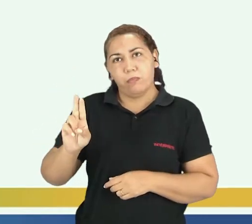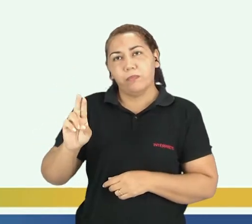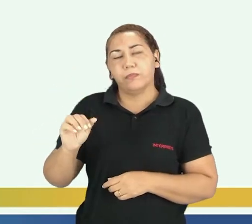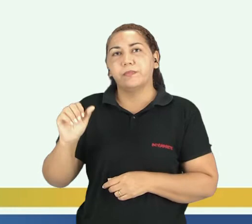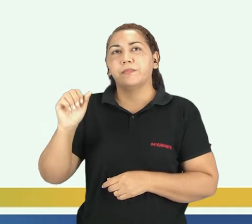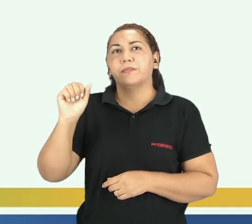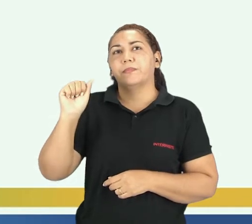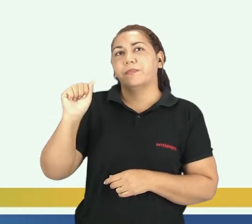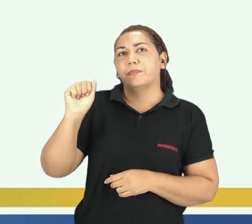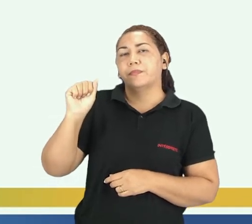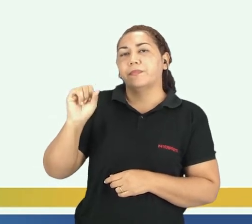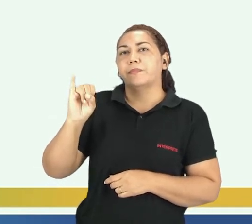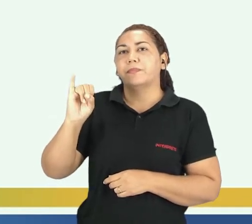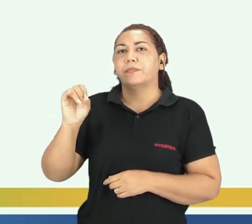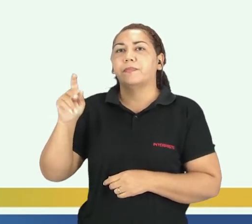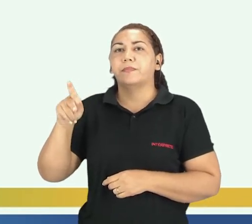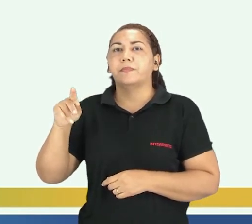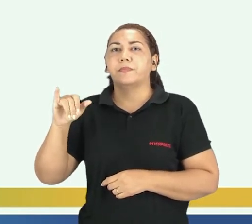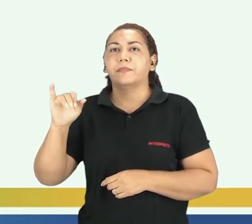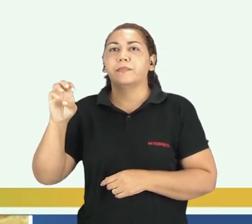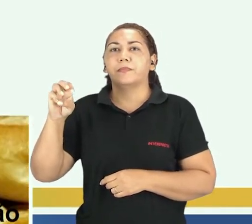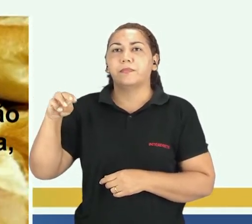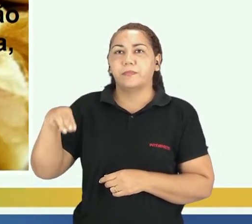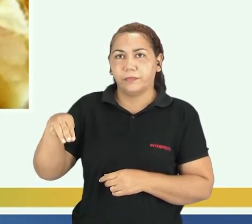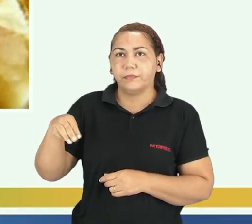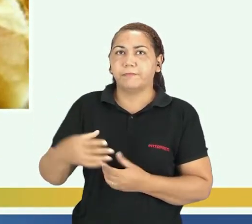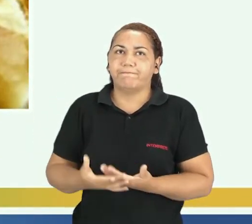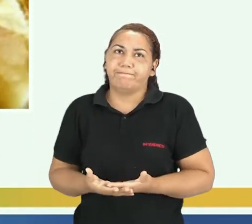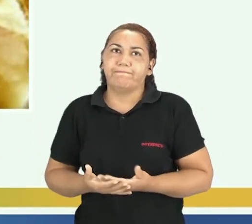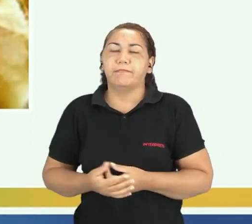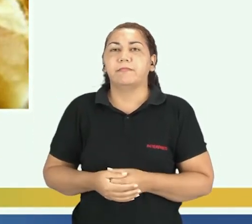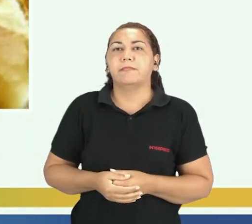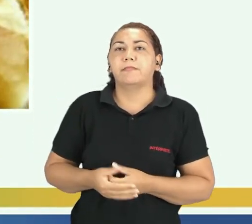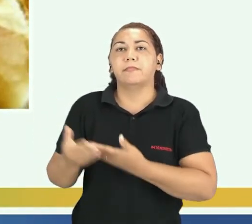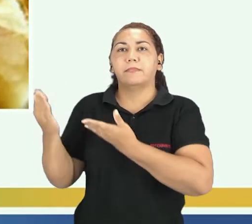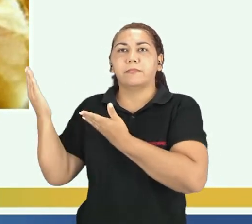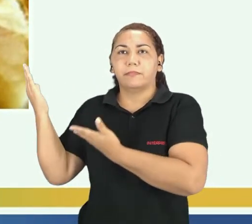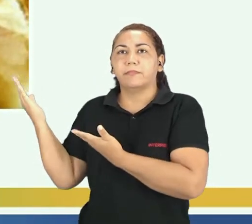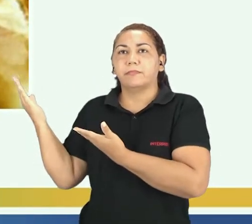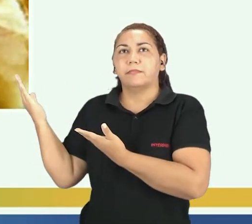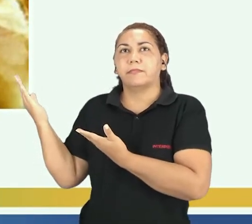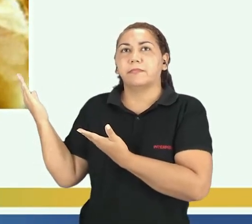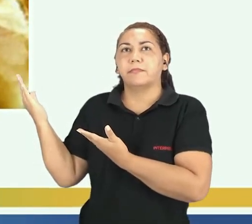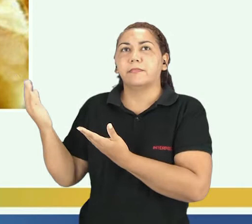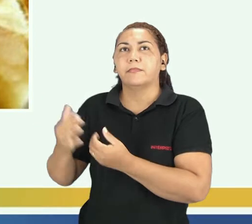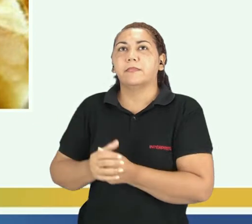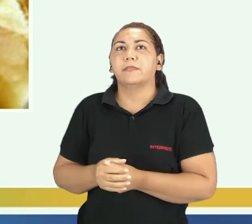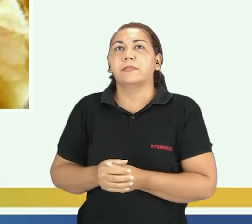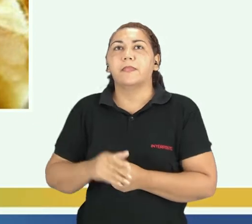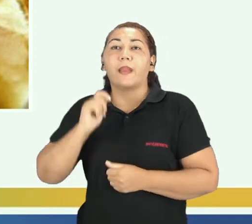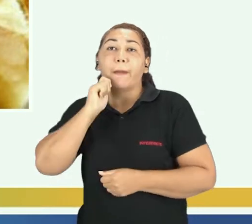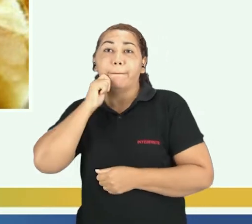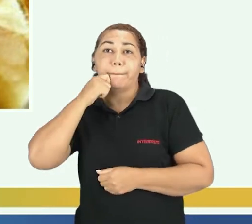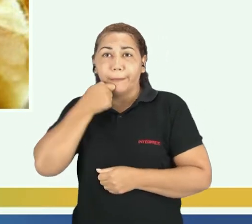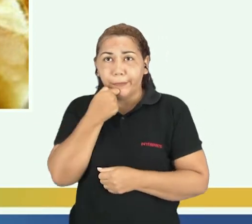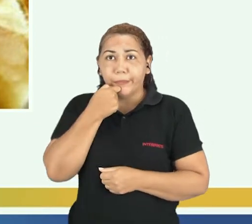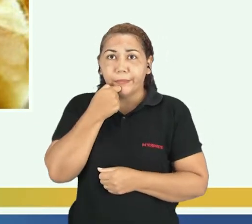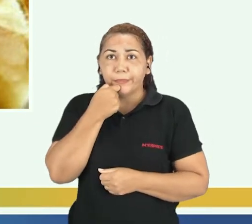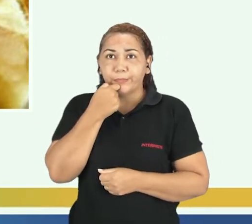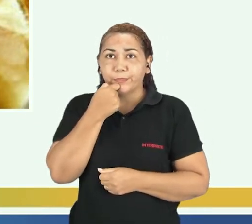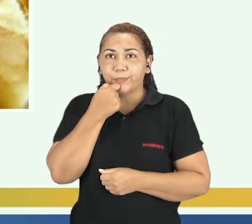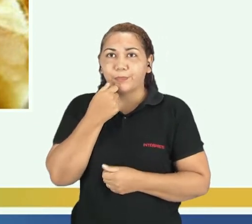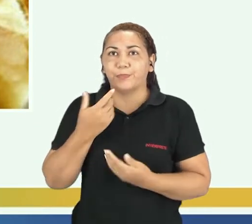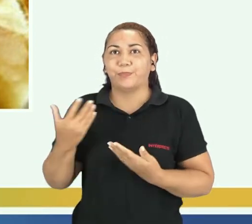região. Aipim é mais ali para o sudeste, o sul do país. Olha só o pão também. Ele pode ser conhecido